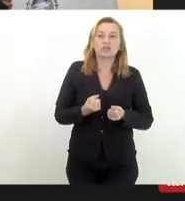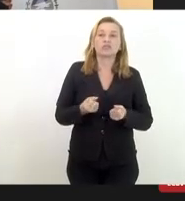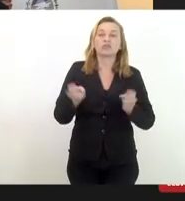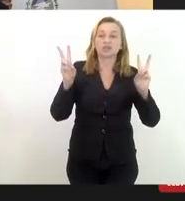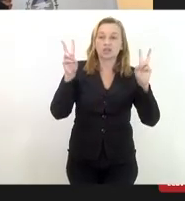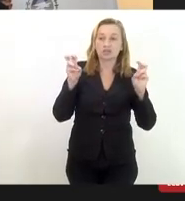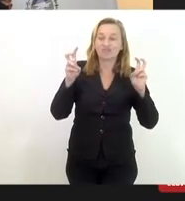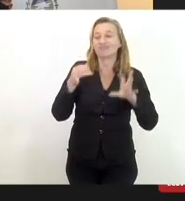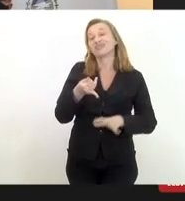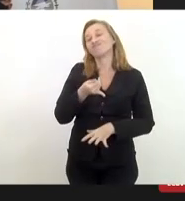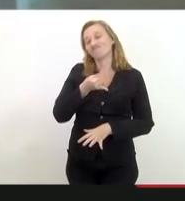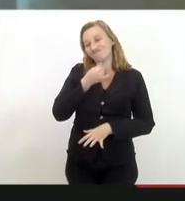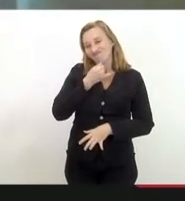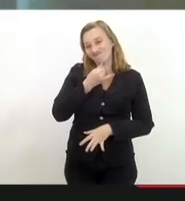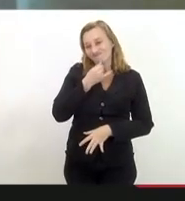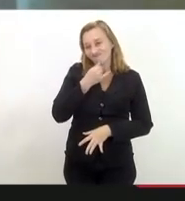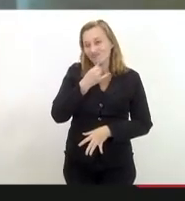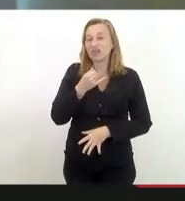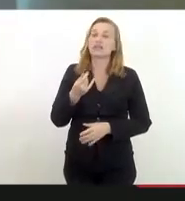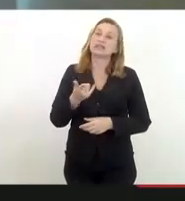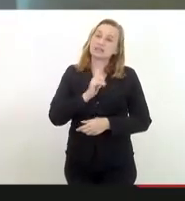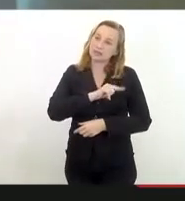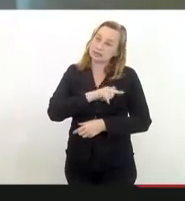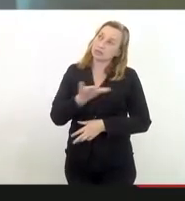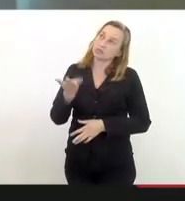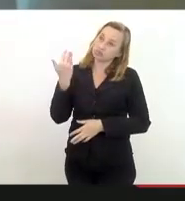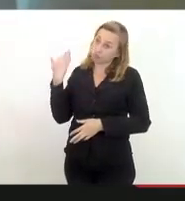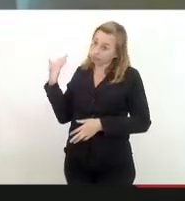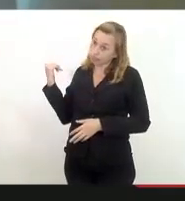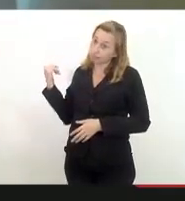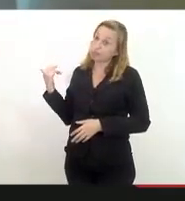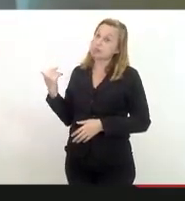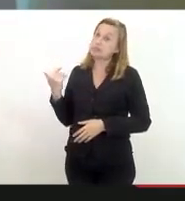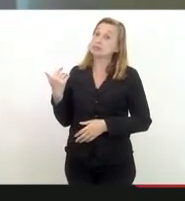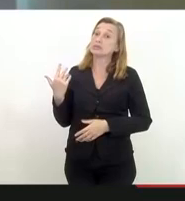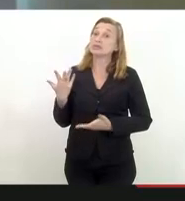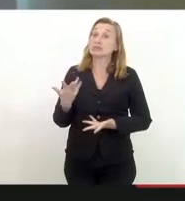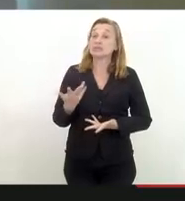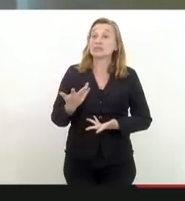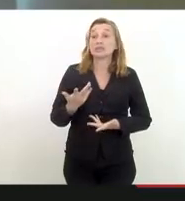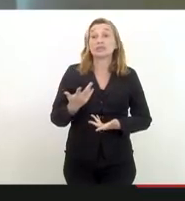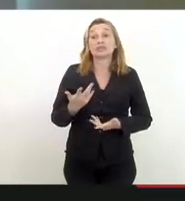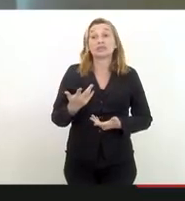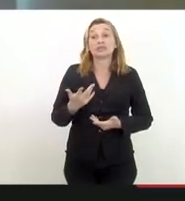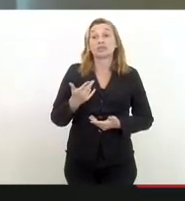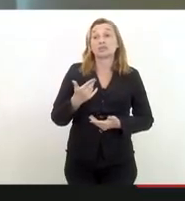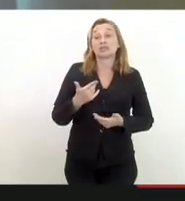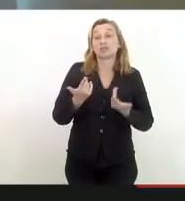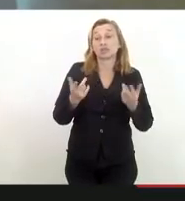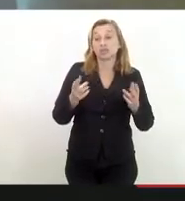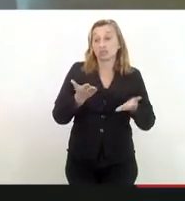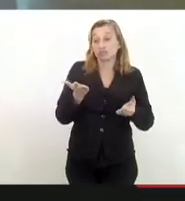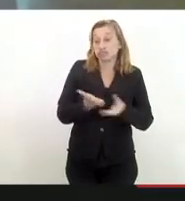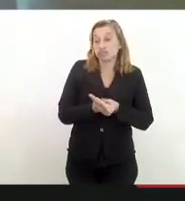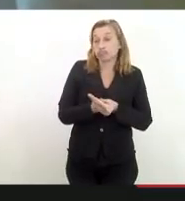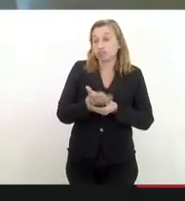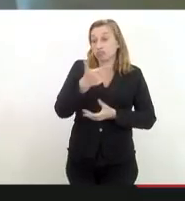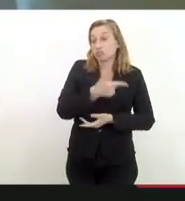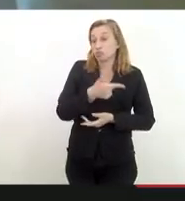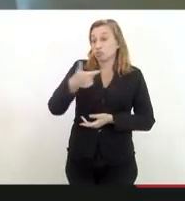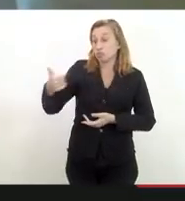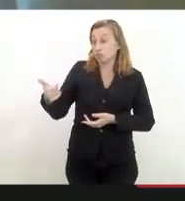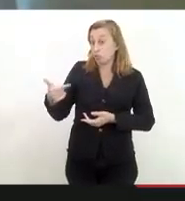assim, lamentavelmente, as gestões anteriores, a gente tinha um inquérito civil tramitando desde 2002.